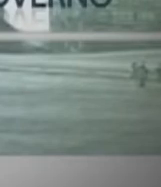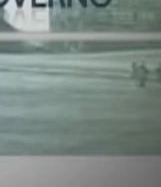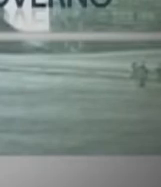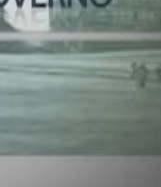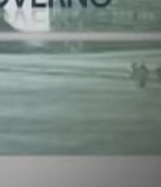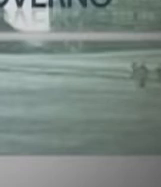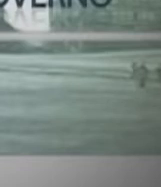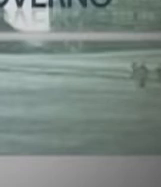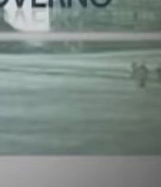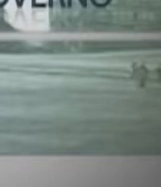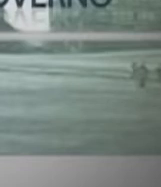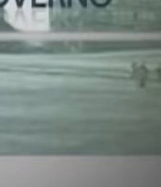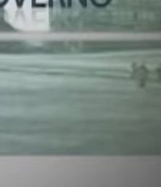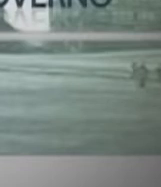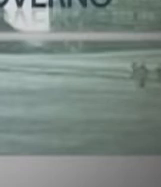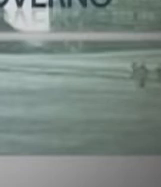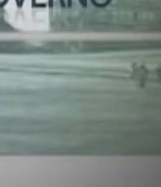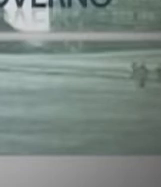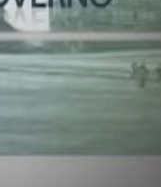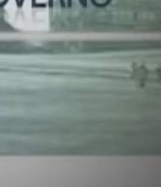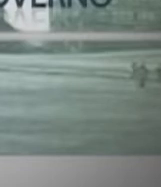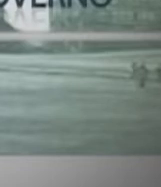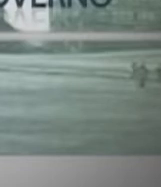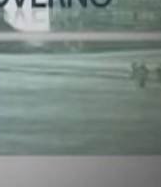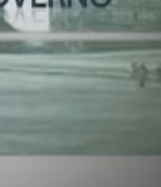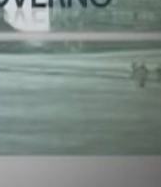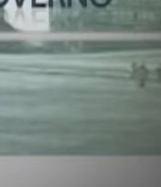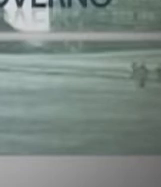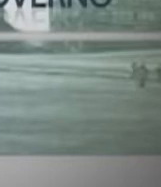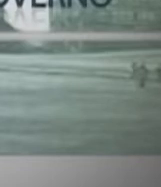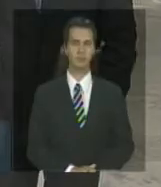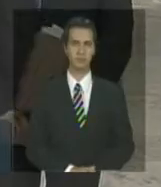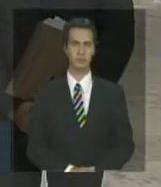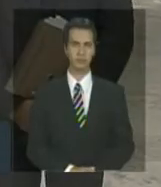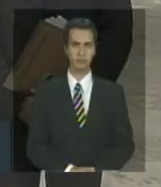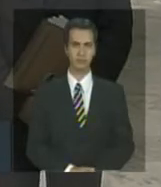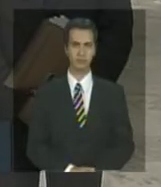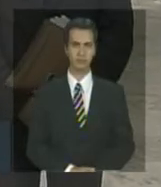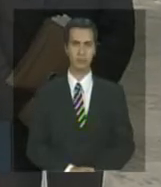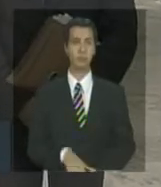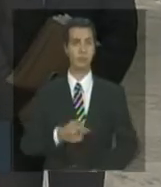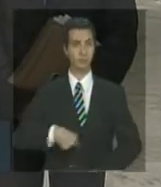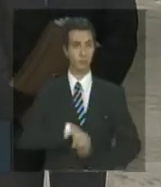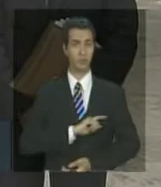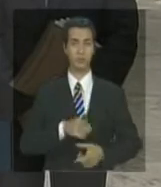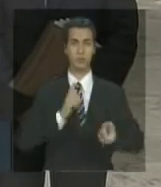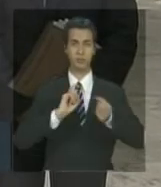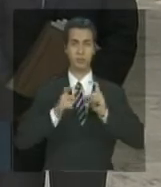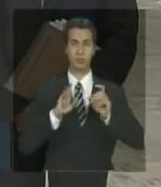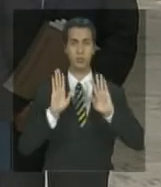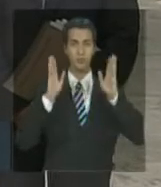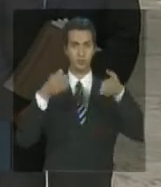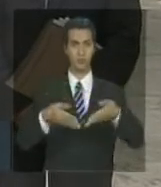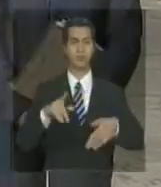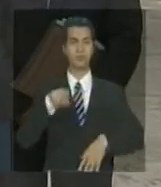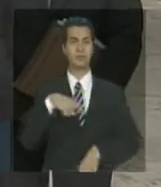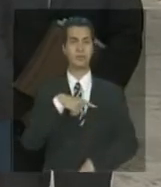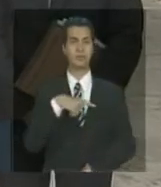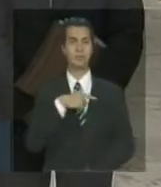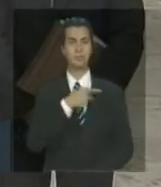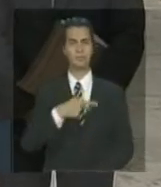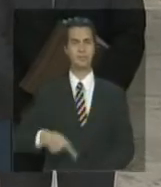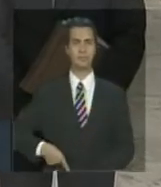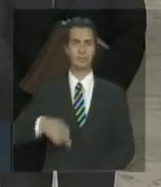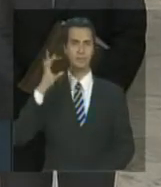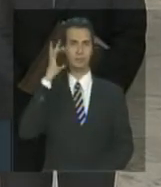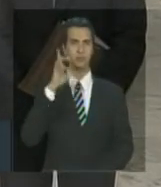a participação da presidenta Dilma Rousseff. Veja como foi a entrevista. Presidida pela presidenta da República, que é